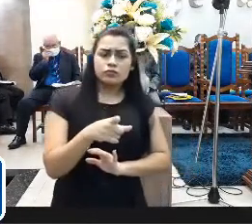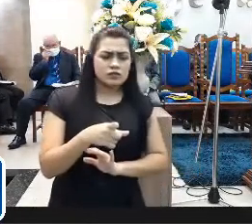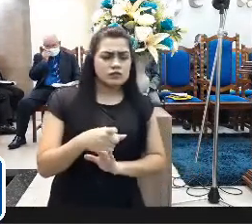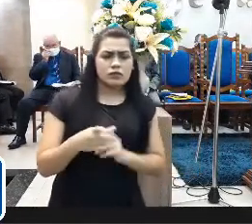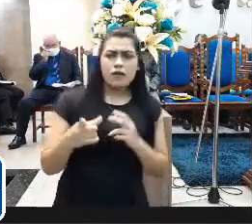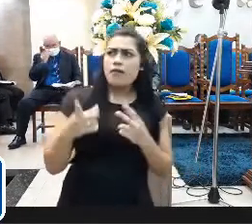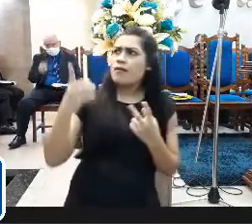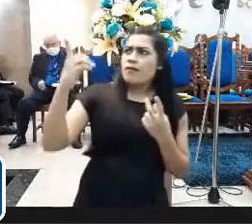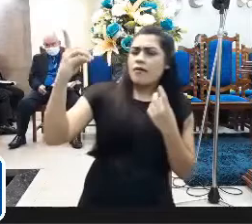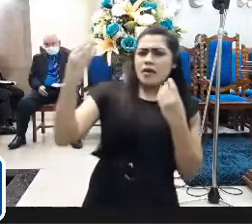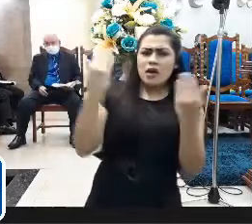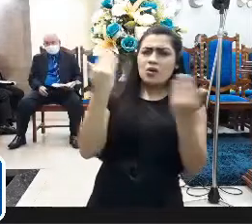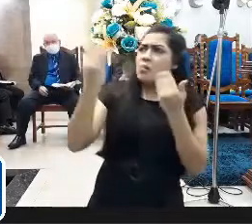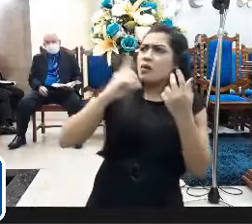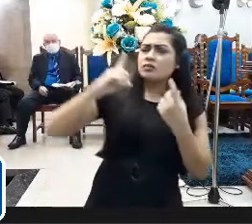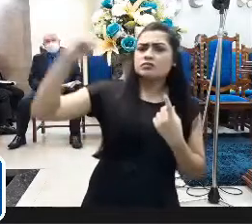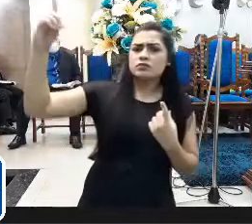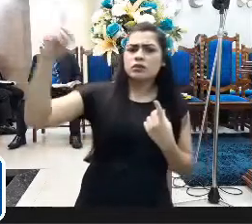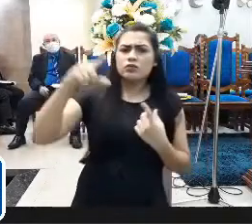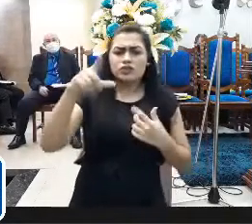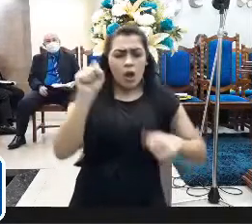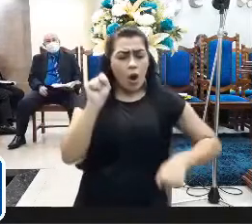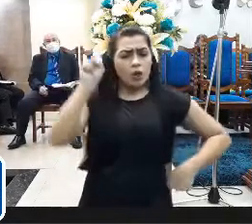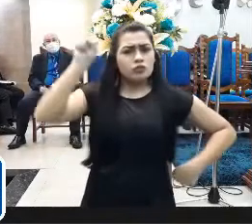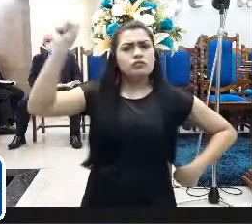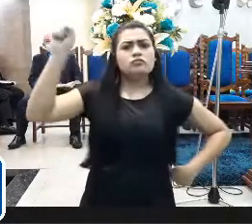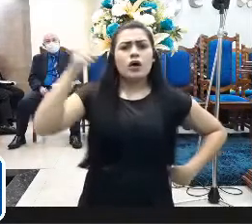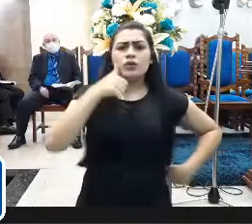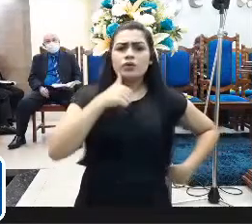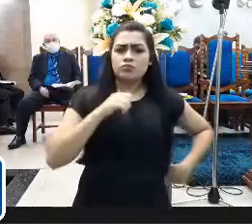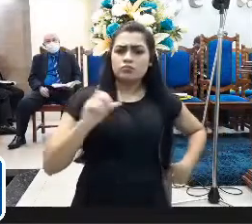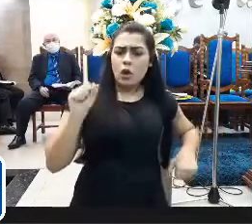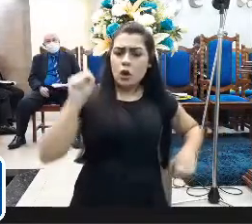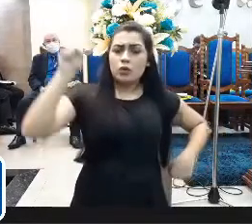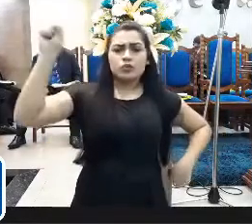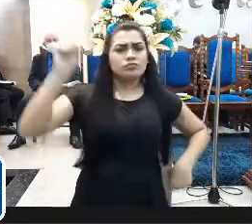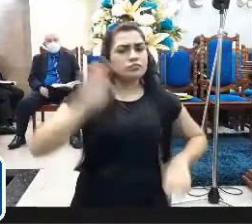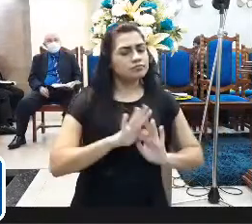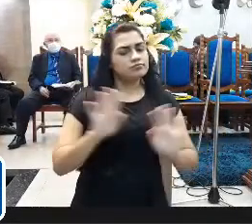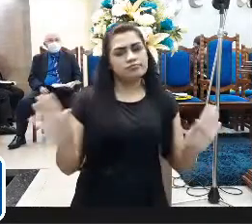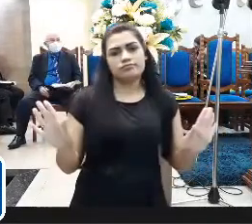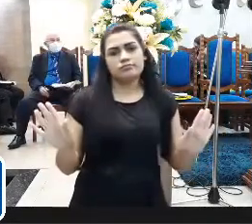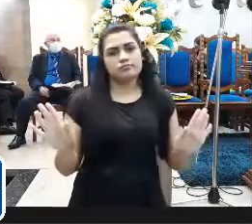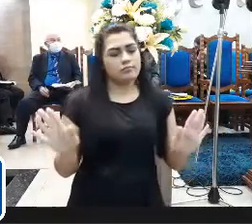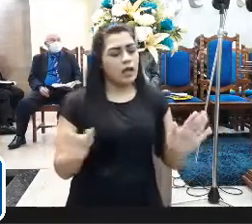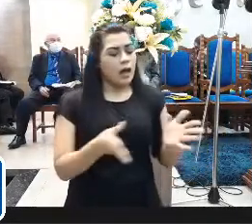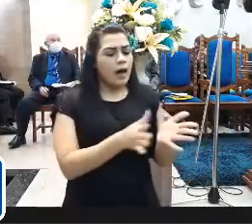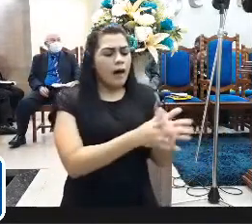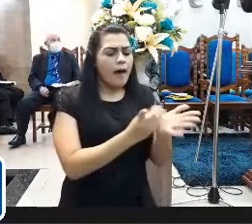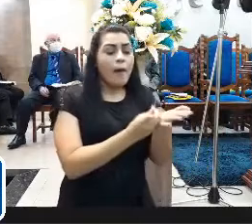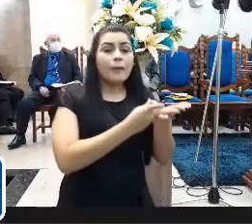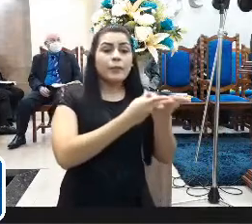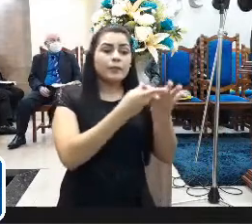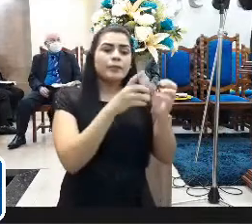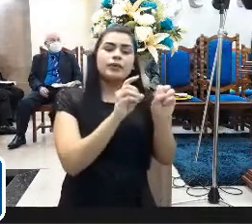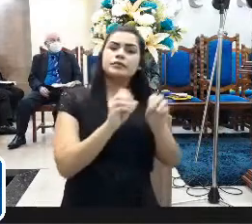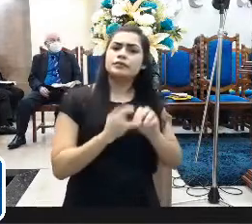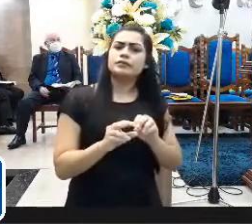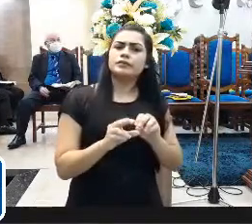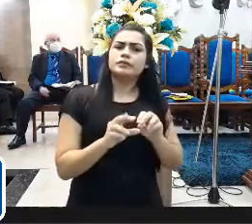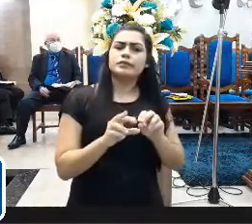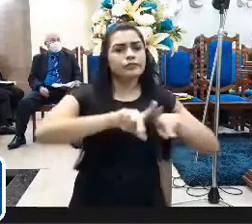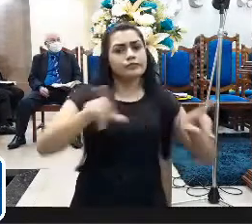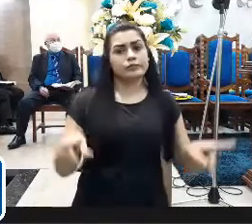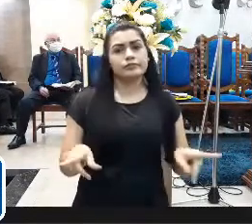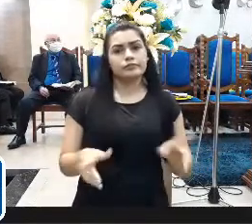quase Deus, você é um super-homem, é uma super-mulher. E não é isso que a Bíblia ensina. A Bíblia